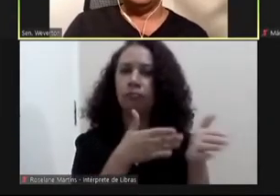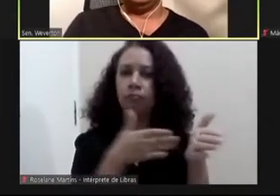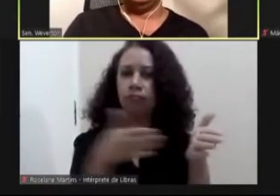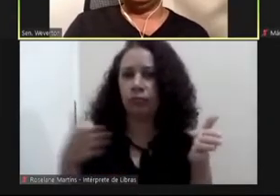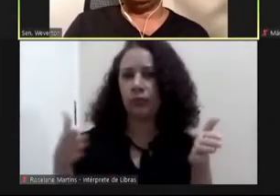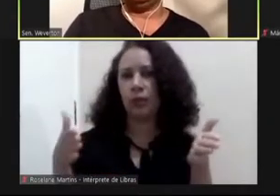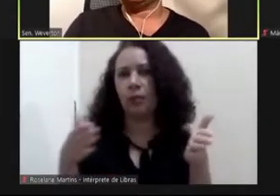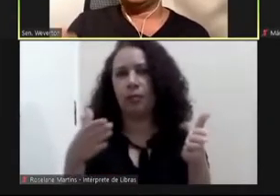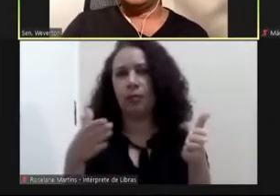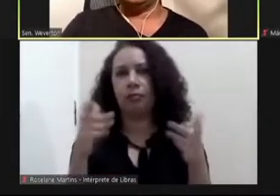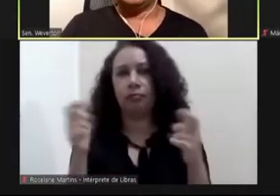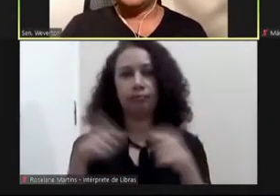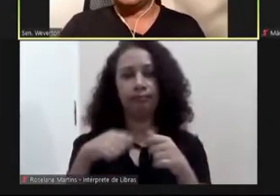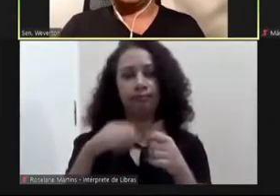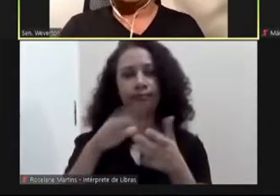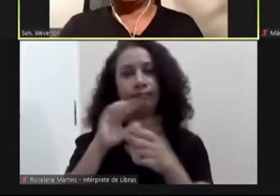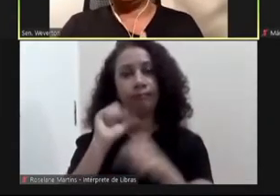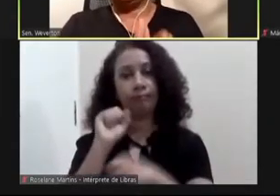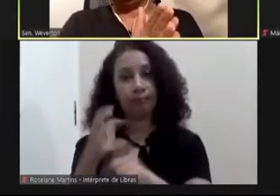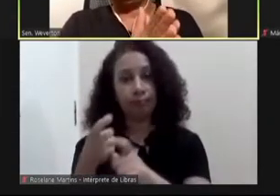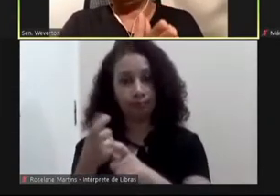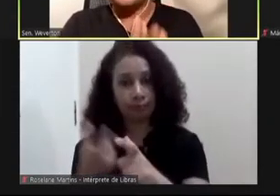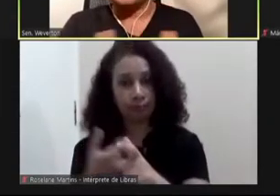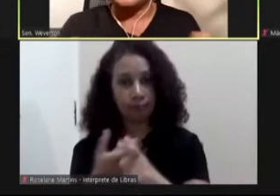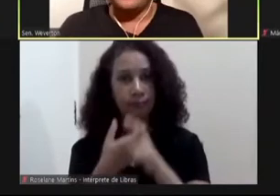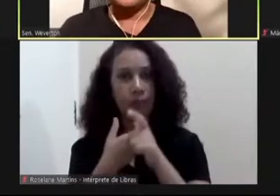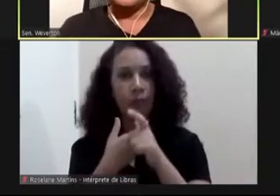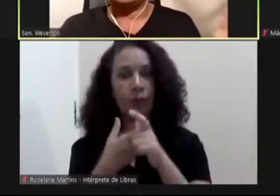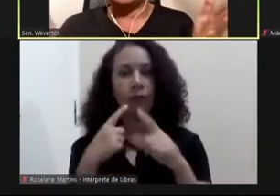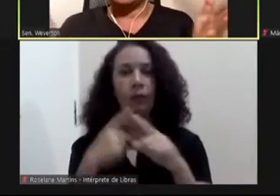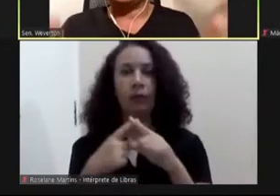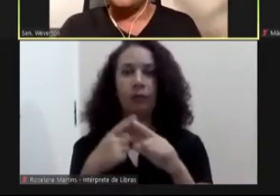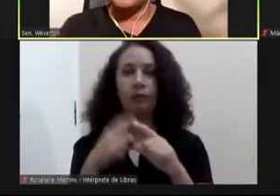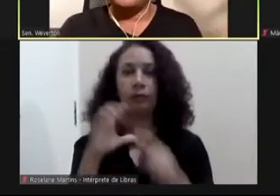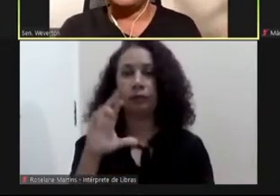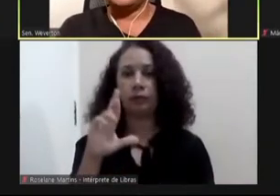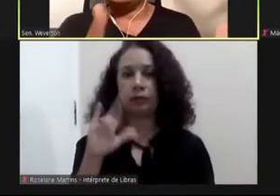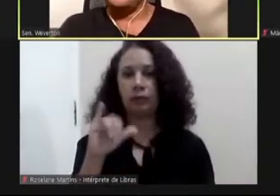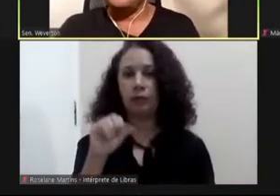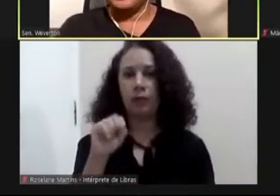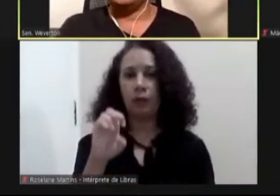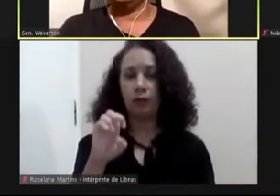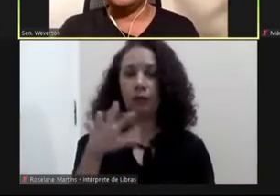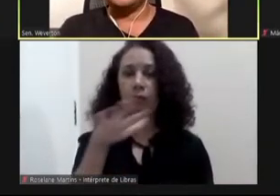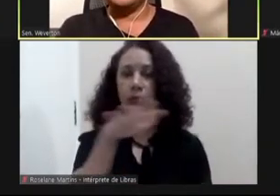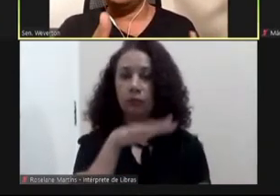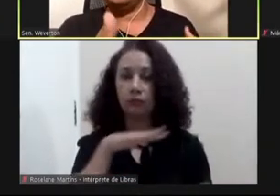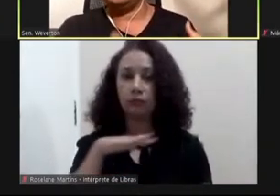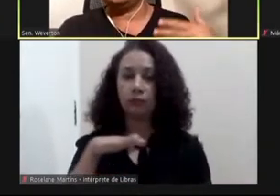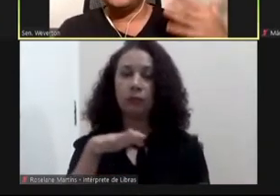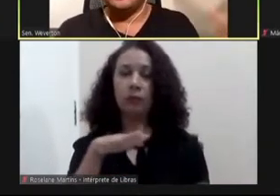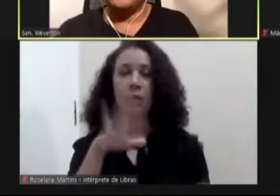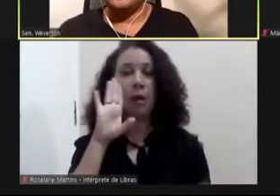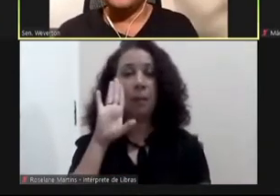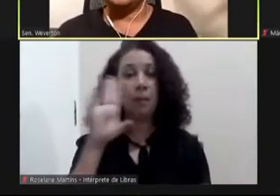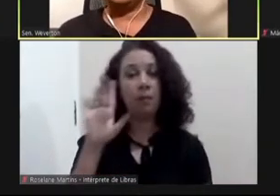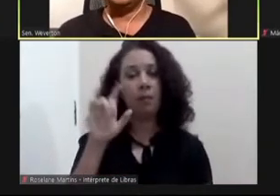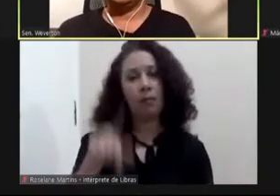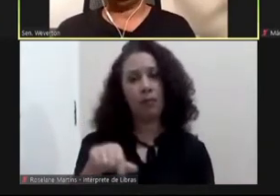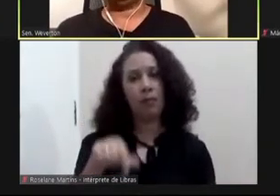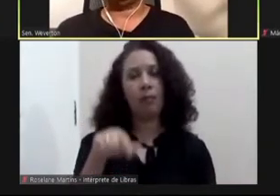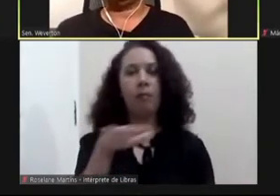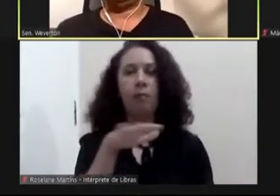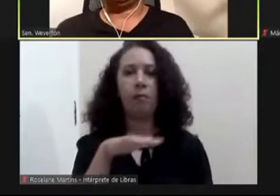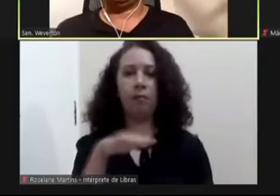apenas. Nós sabemos que essa crise, o que foi mais afetado, o setor mais afetado, foi o setor do entretenimento, o setor do